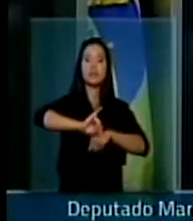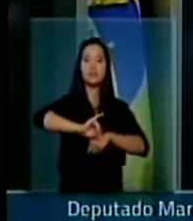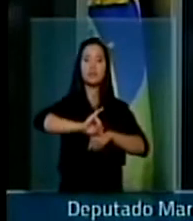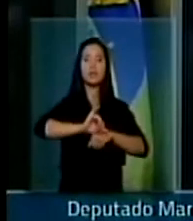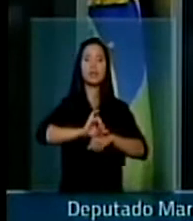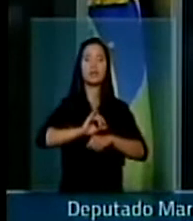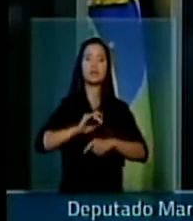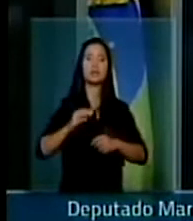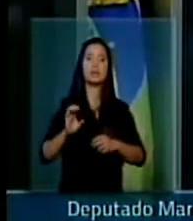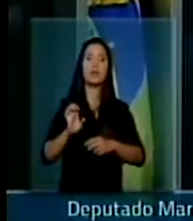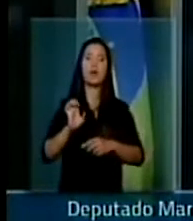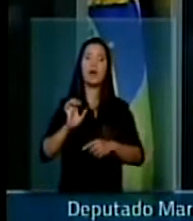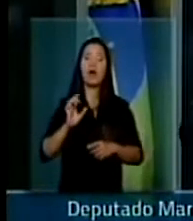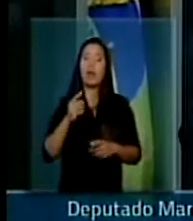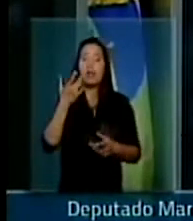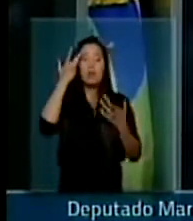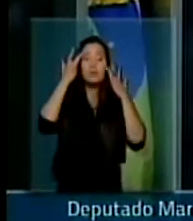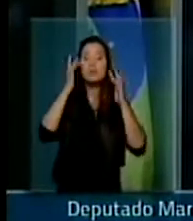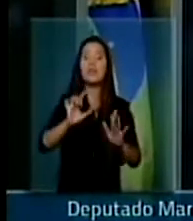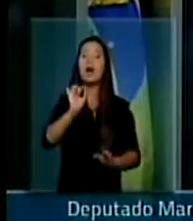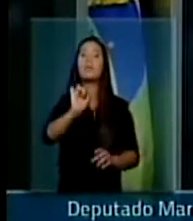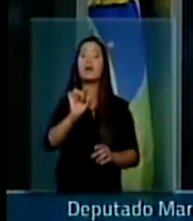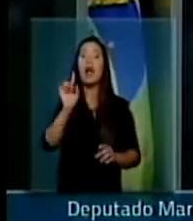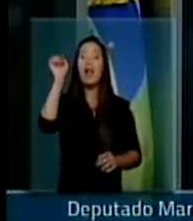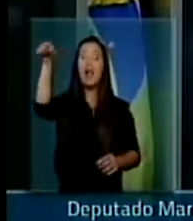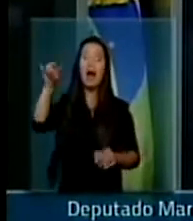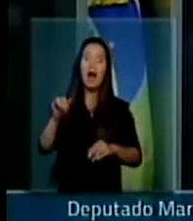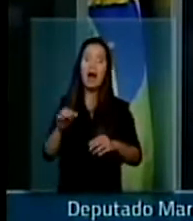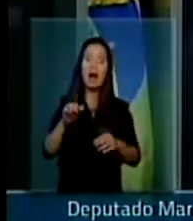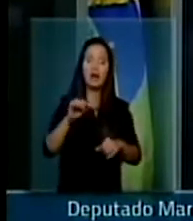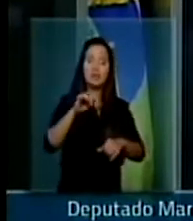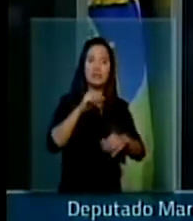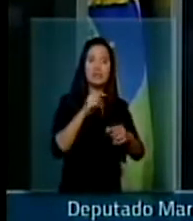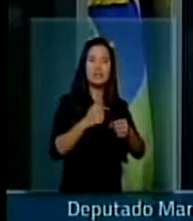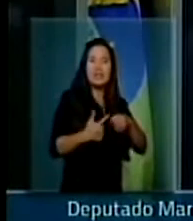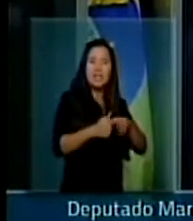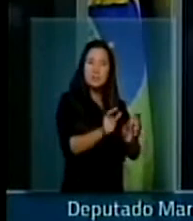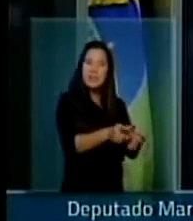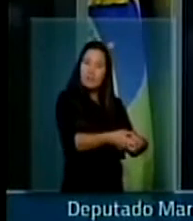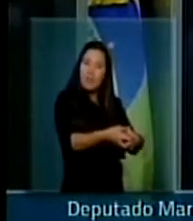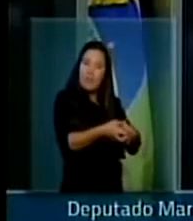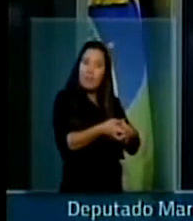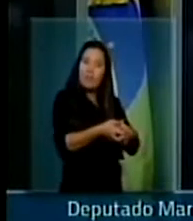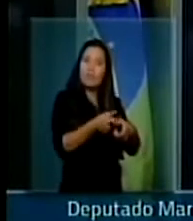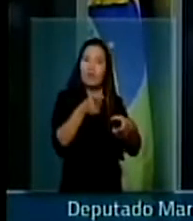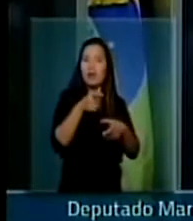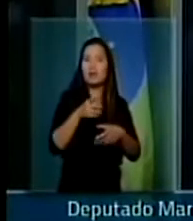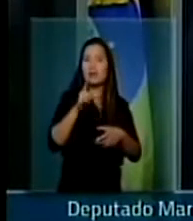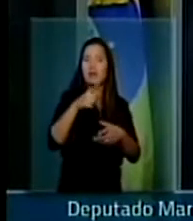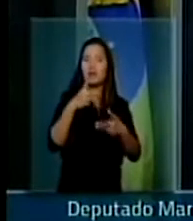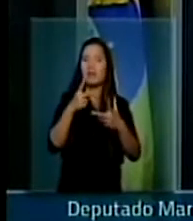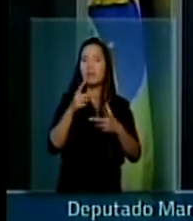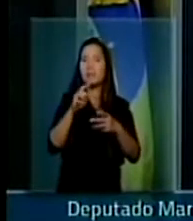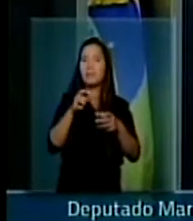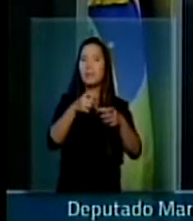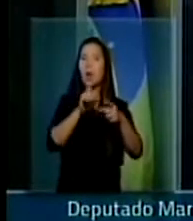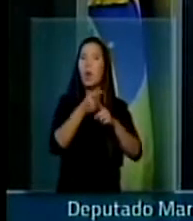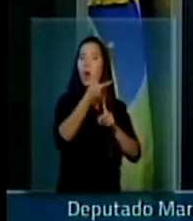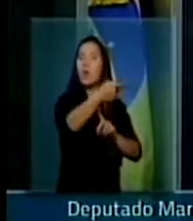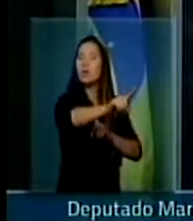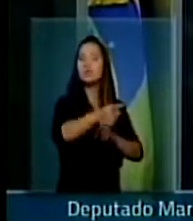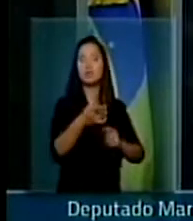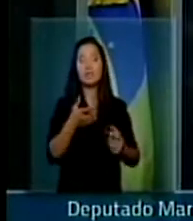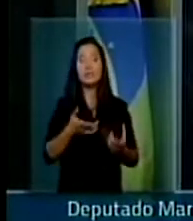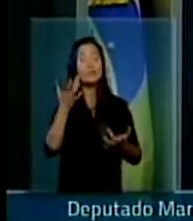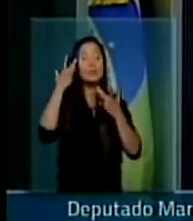têm noção do que é. Nós que vivemos lá no interior de um estado tão novo, tão jovem como é o Mato Grosso do Sul,